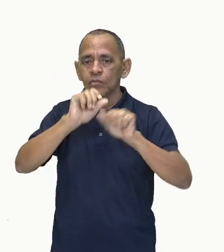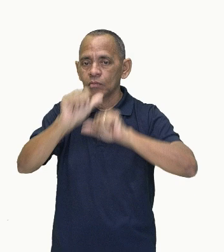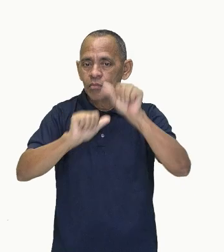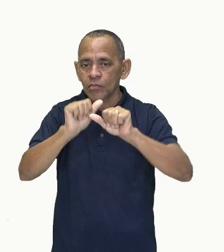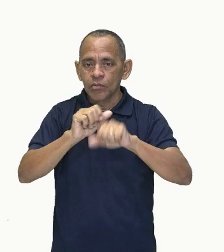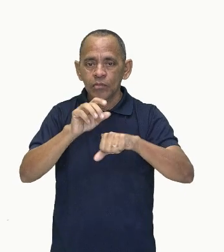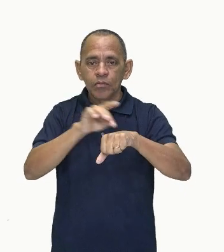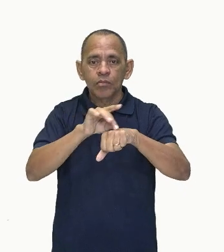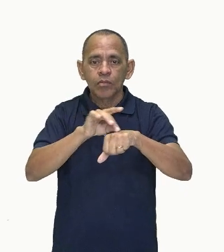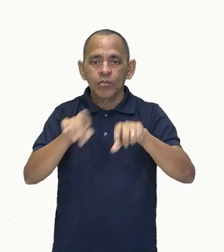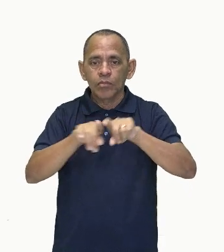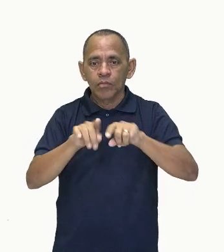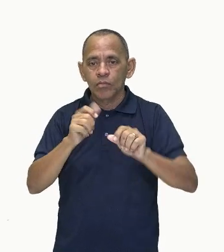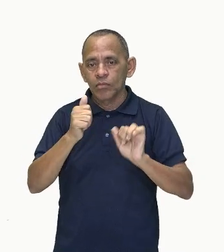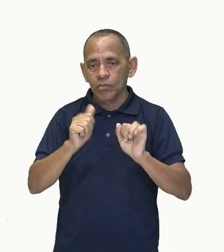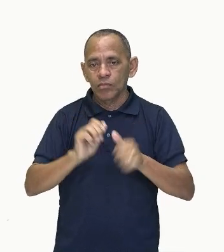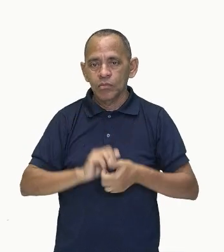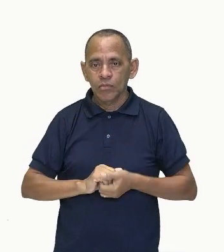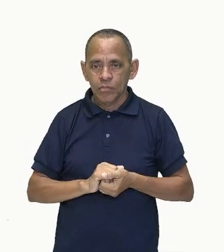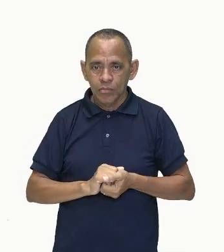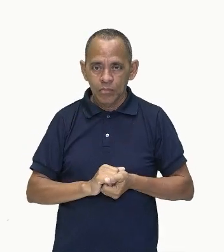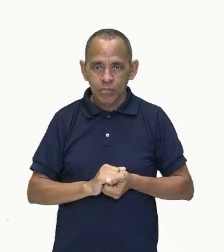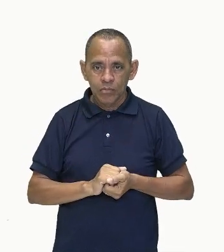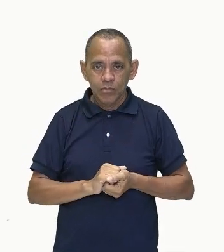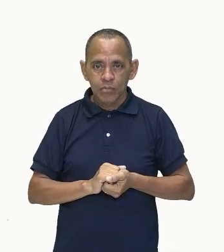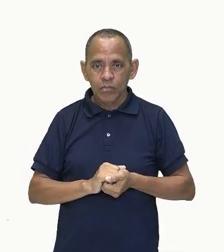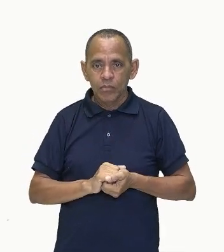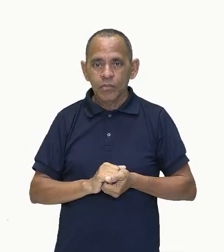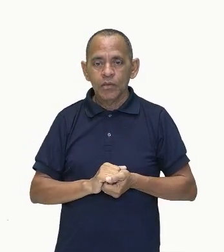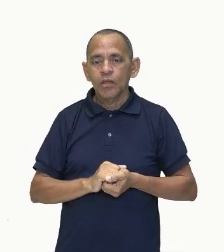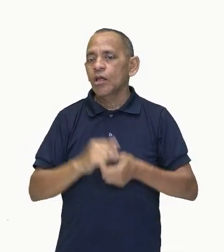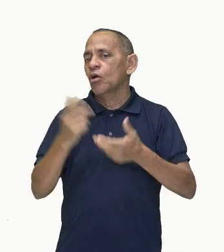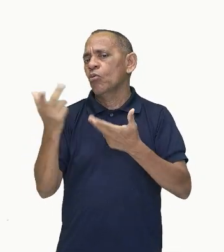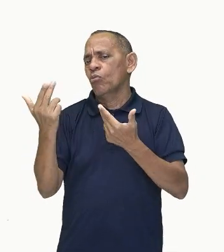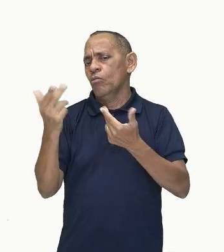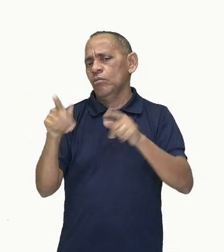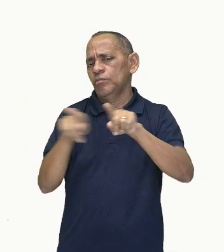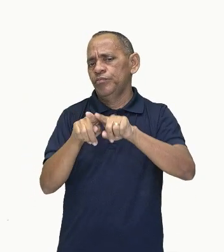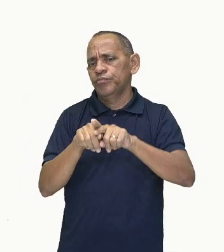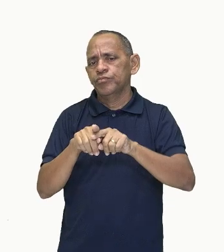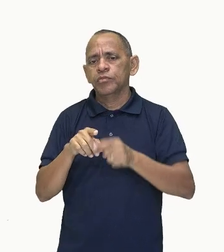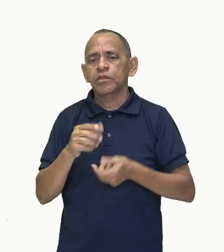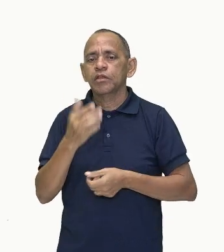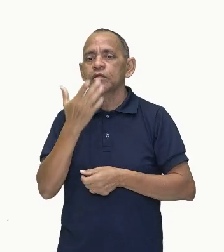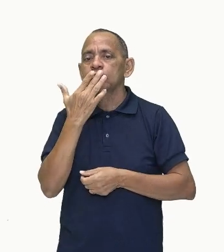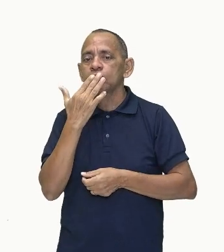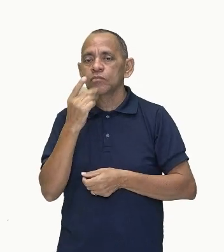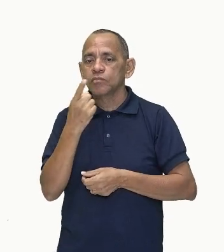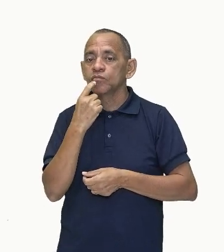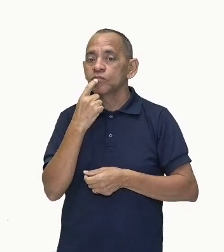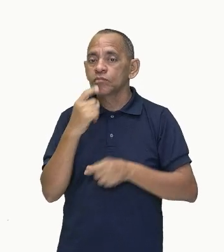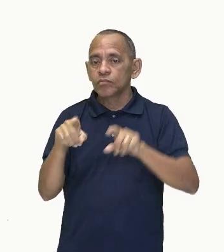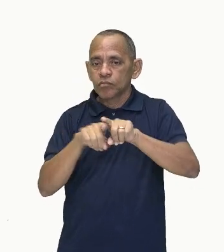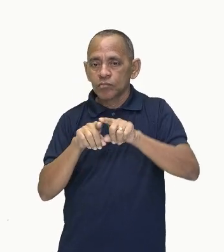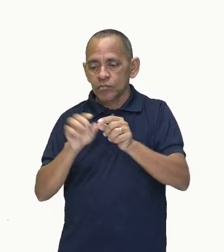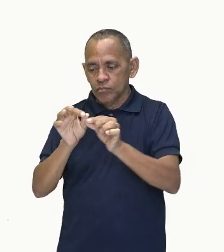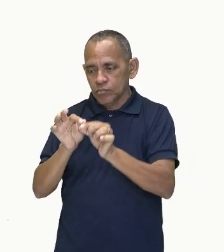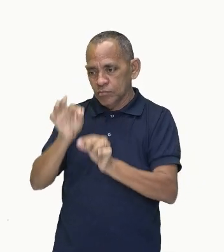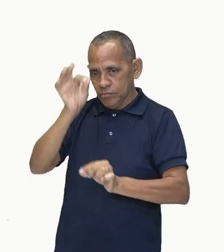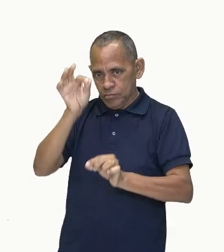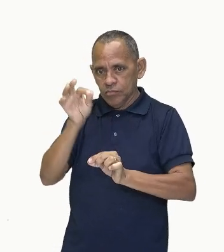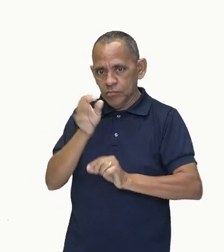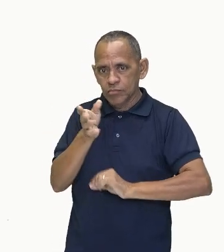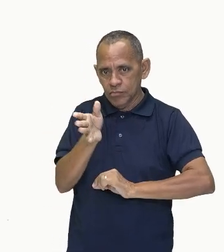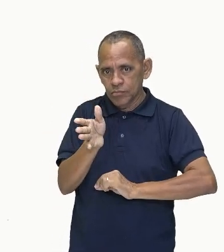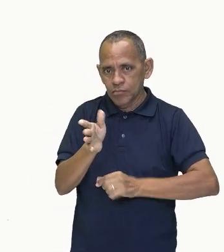Altura 12, exatamente nessa altura aqui, ó, mesmo do vermelho, ó. Eu acabei traçando um pouquinho em cima, né? Tem que estar exatamente